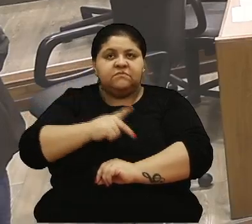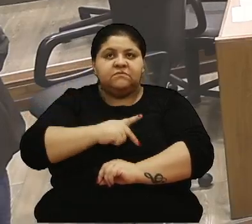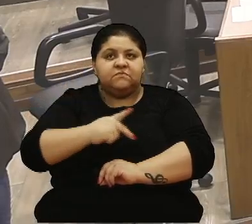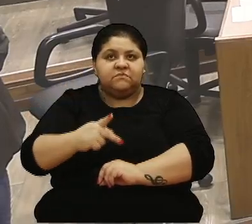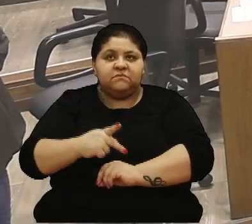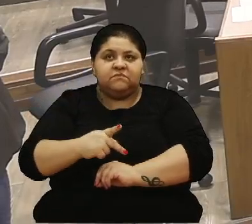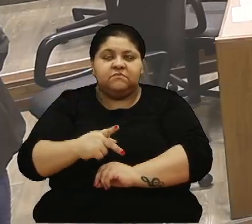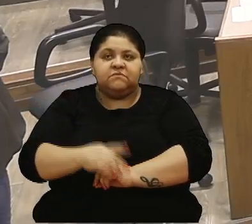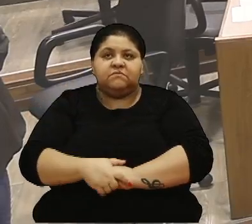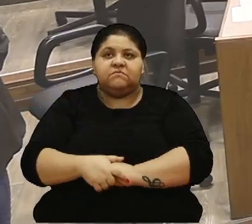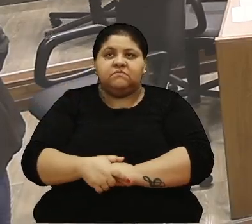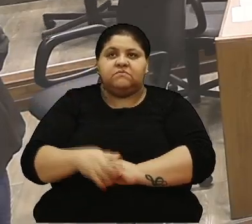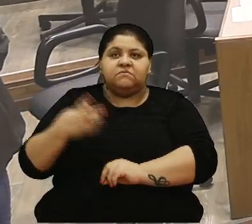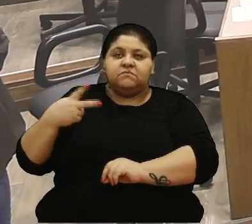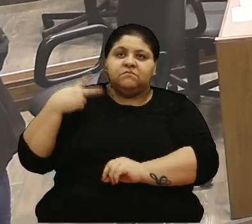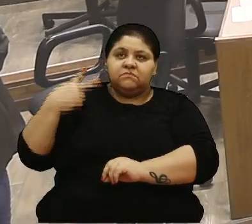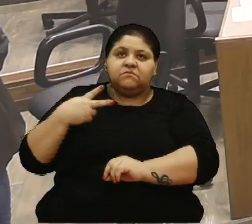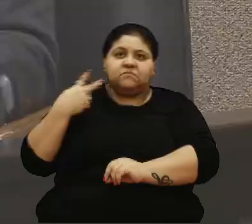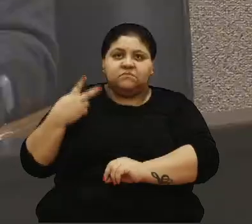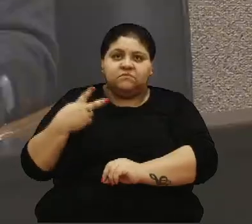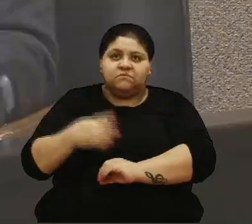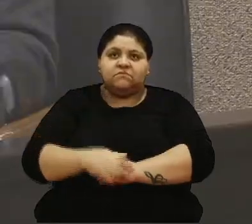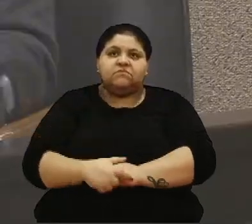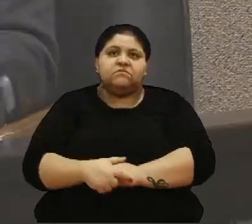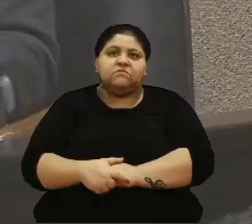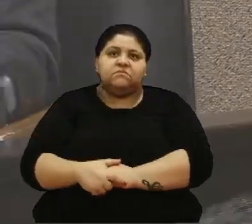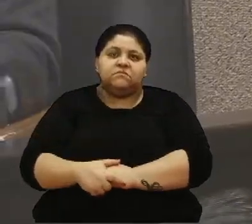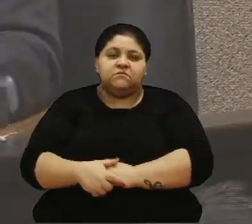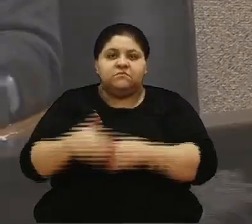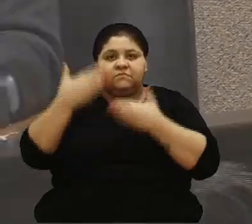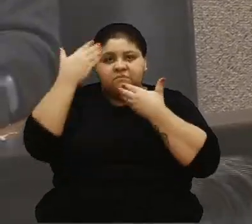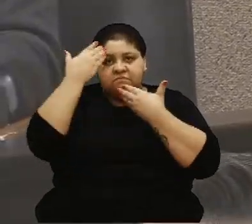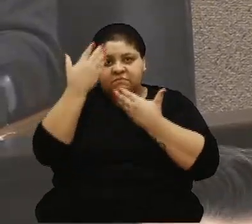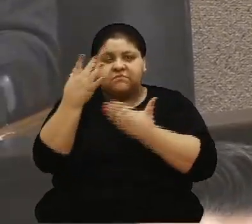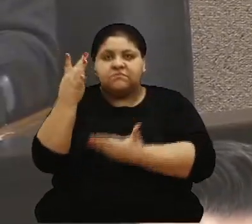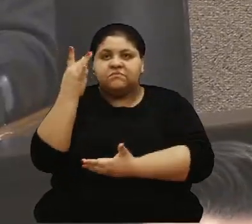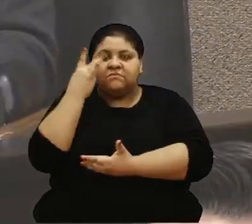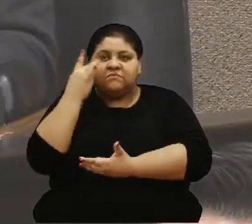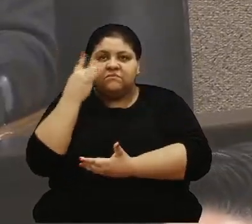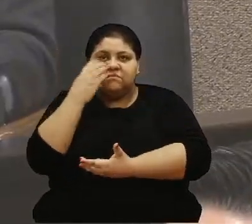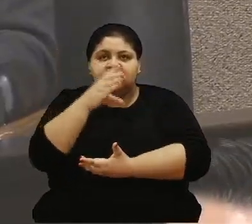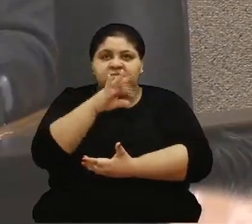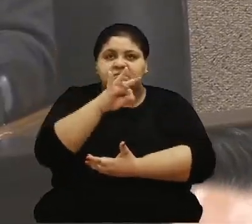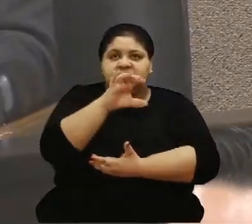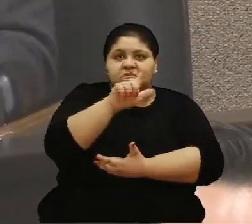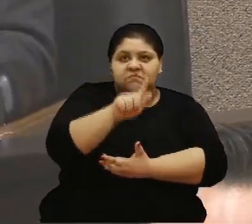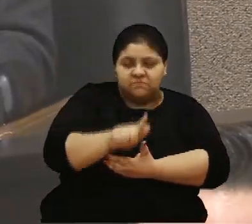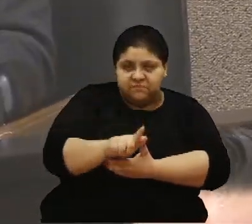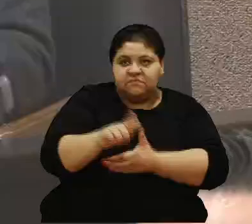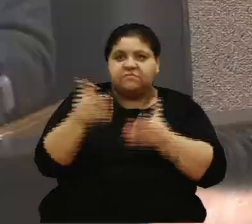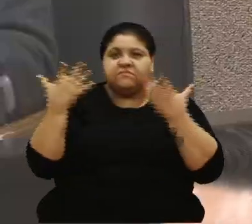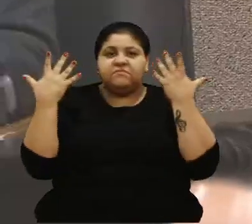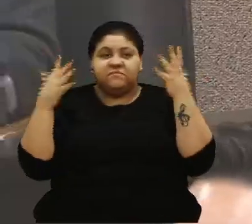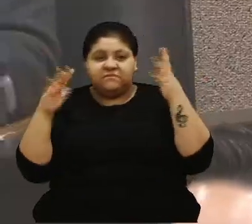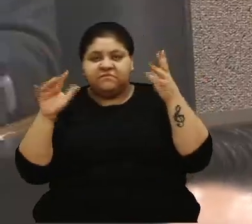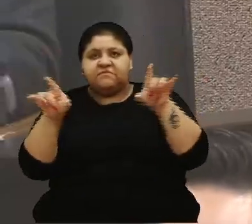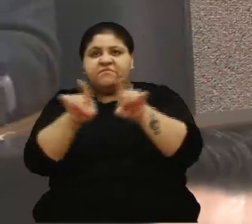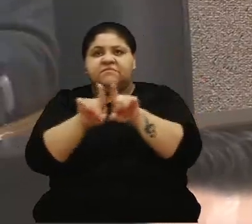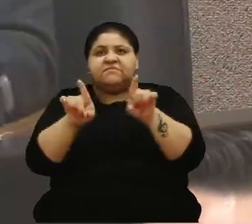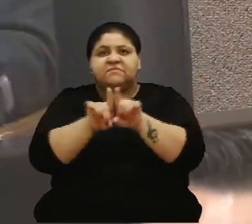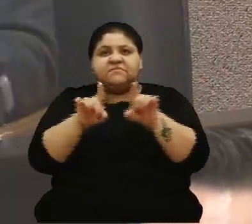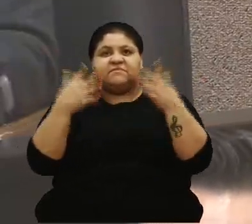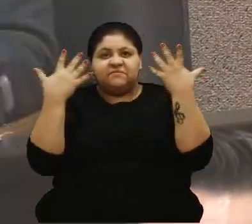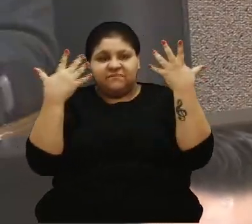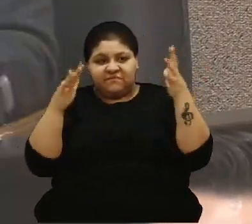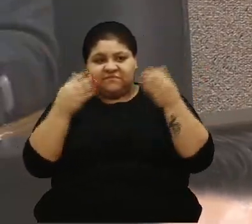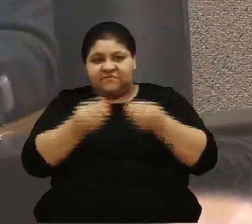presidente, senhores e senhoras vereadoras, agradecer a presença aí do CTG Carreteiros e parabenizá-los. Também tenho um voto de